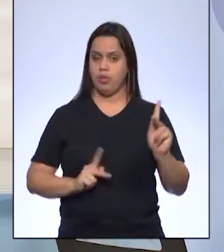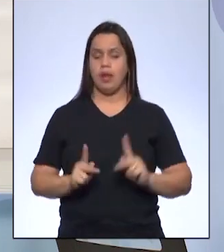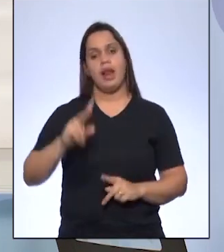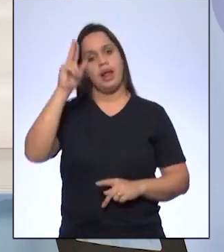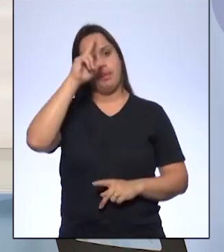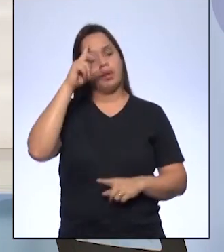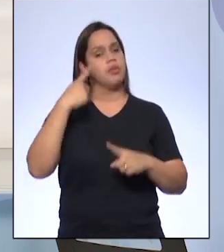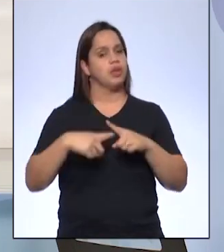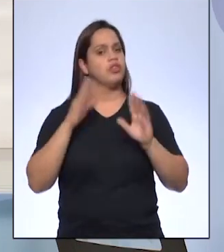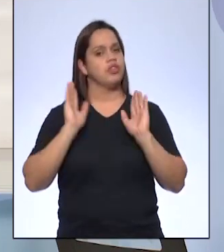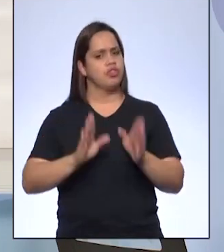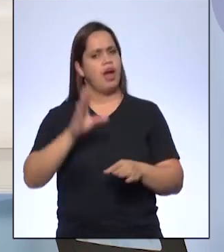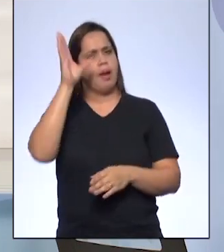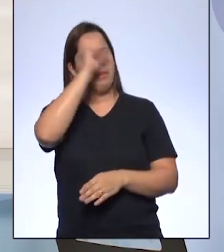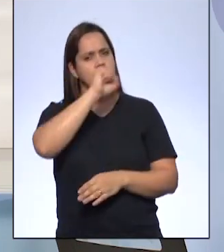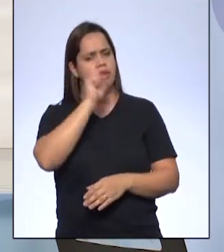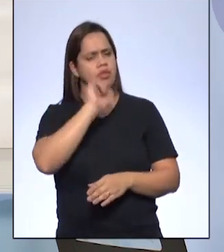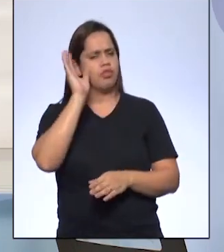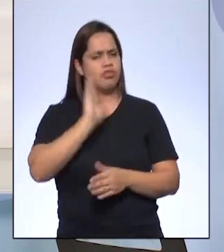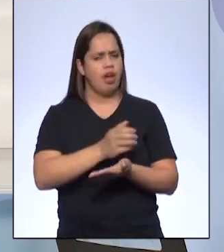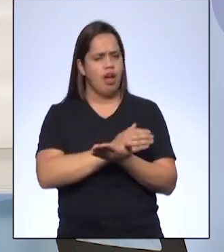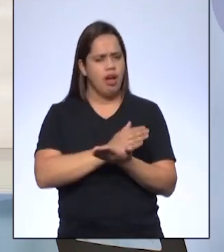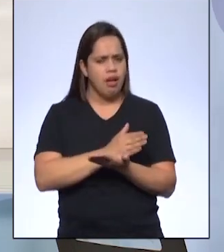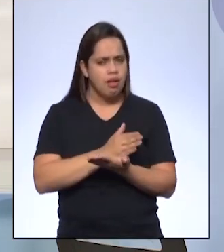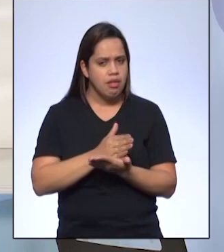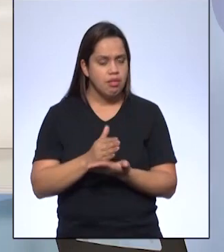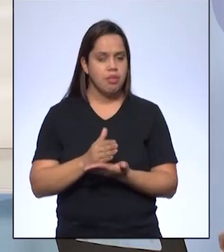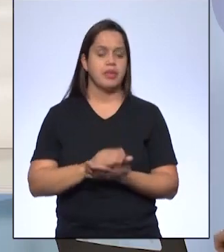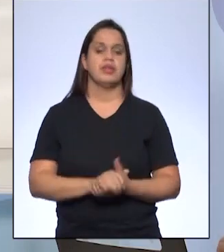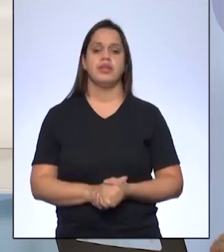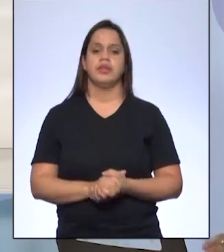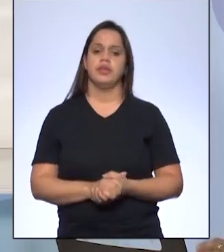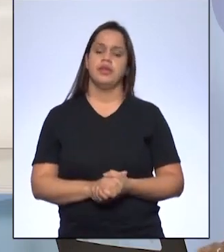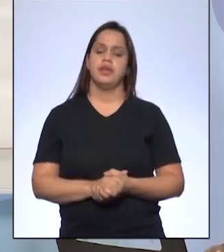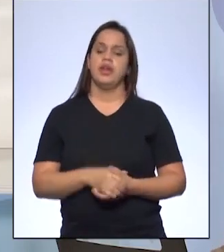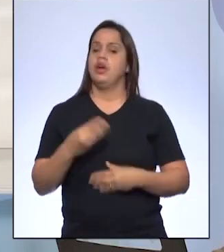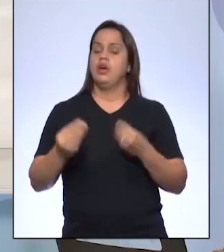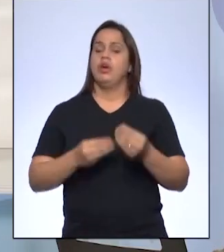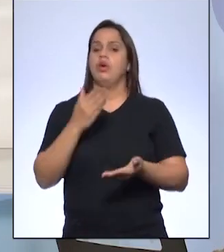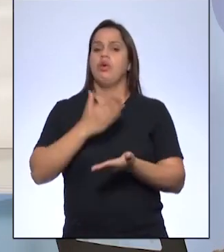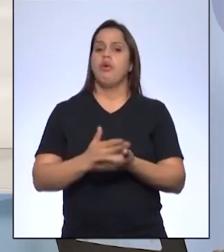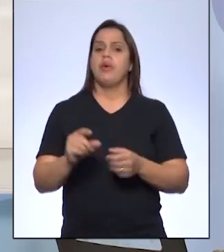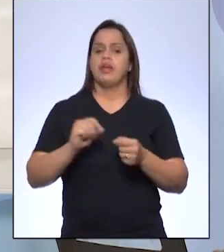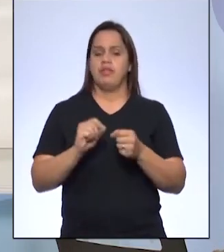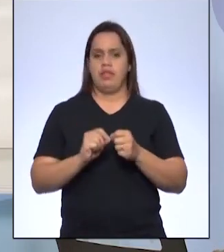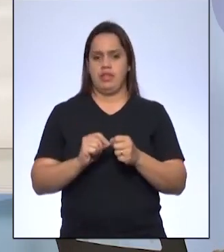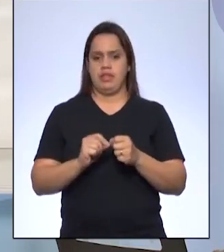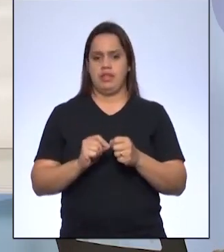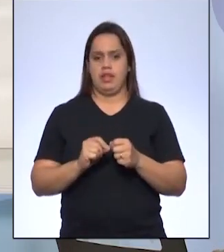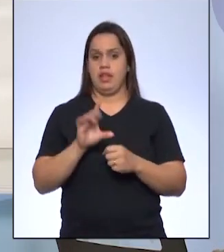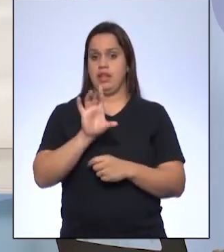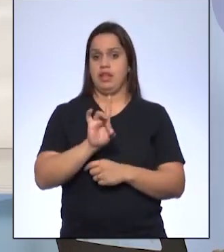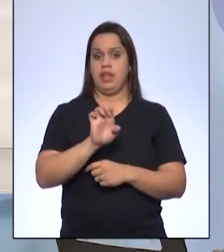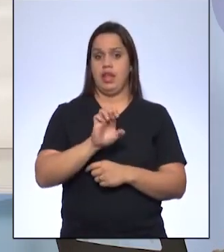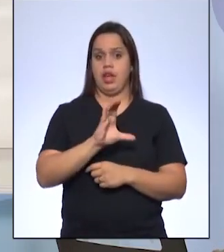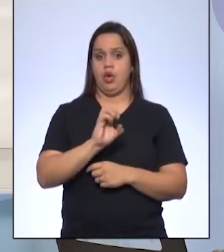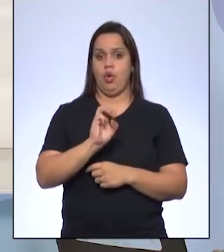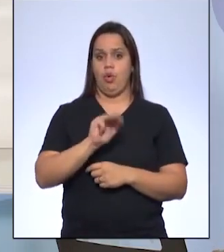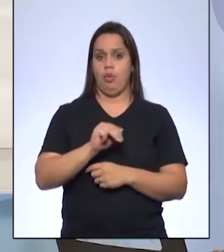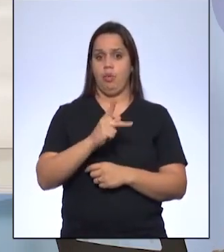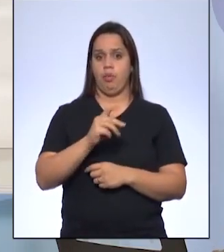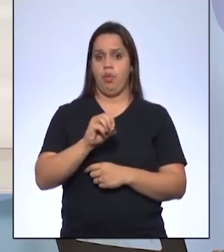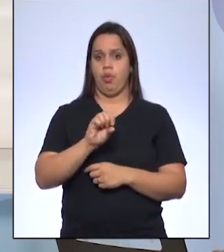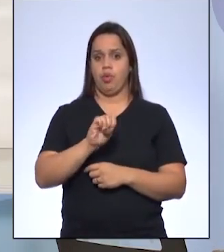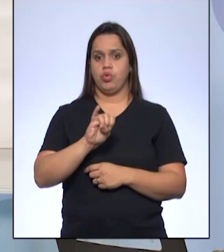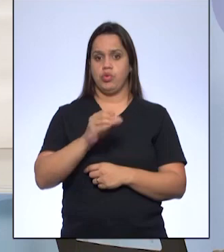né, porque vocês aprenderam isso lá nos anos iniciais. Como que a gente começa essa decomposição? A gente começa sempre